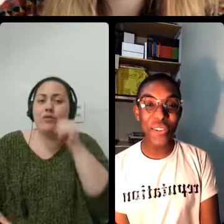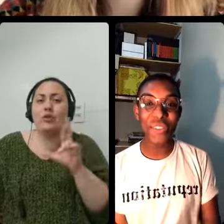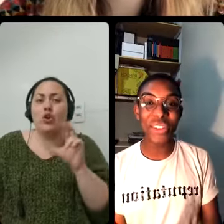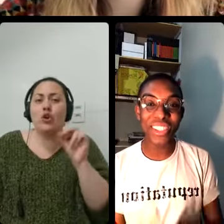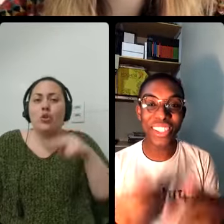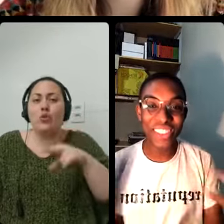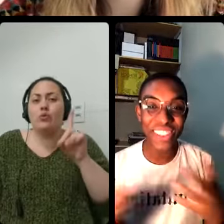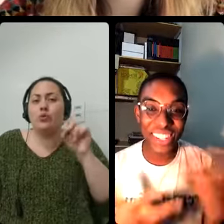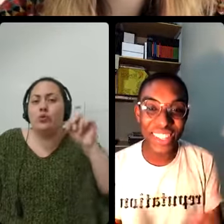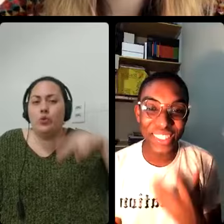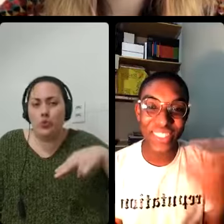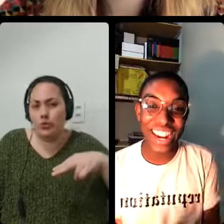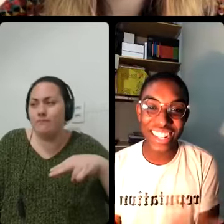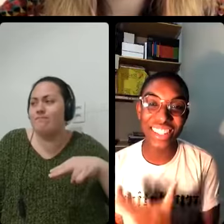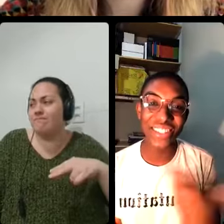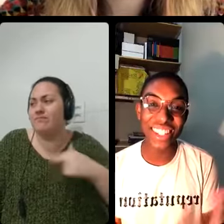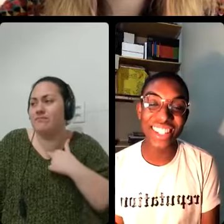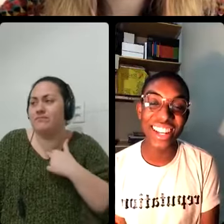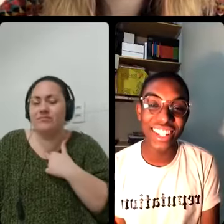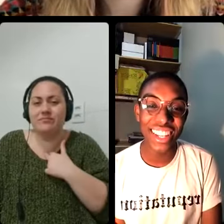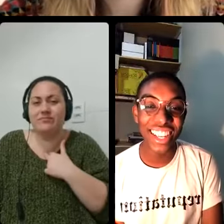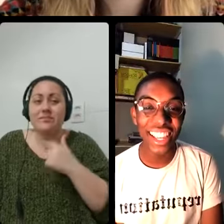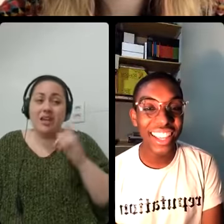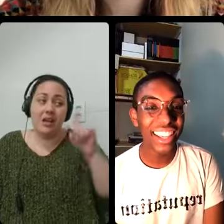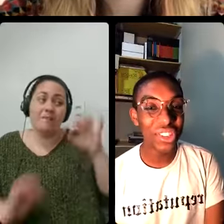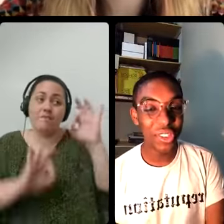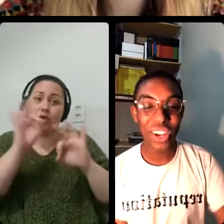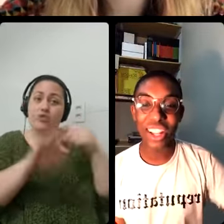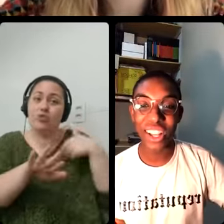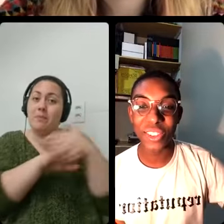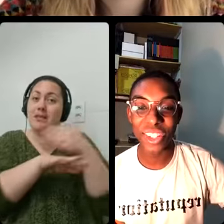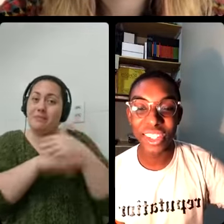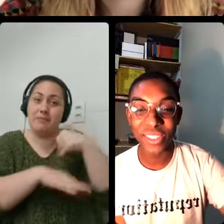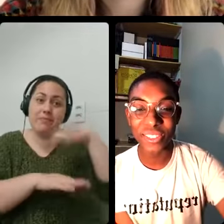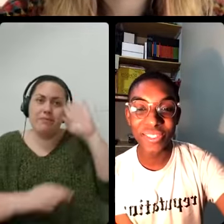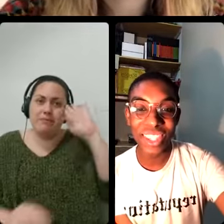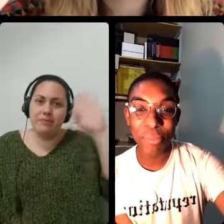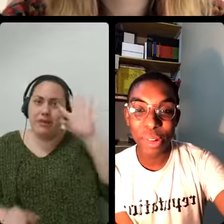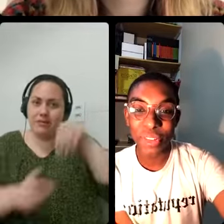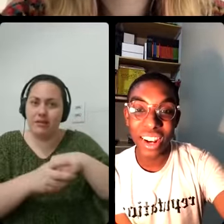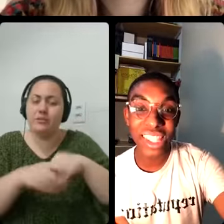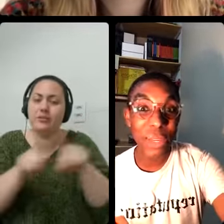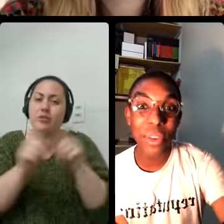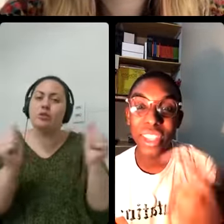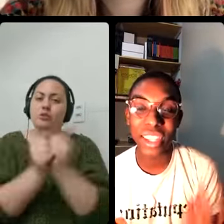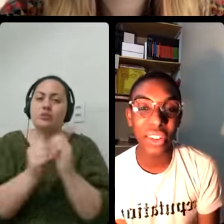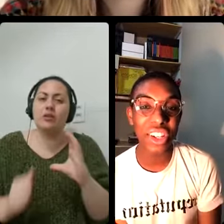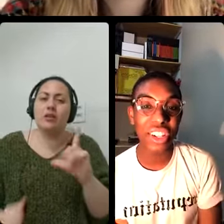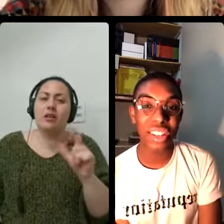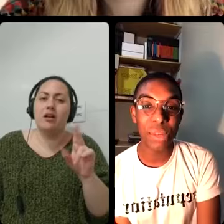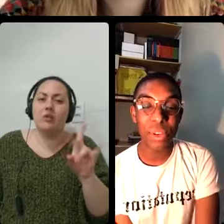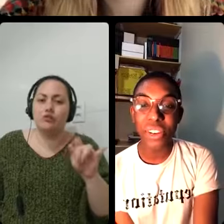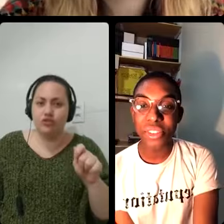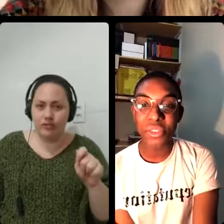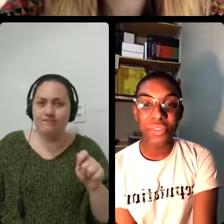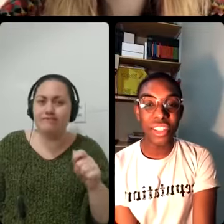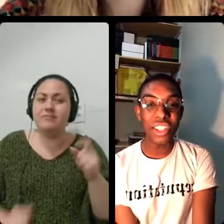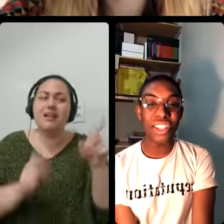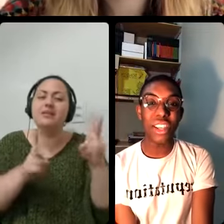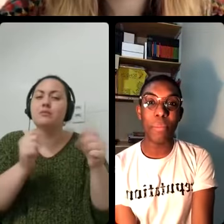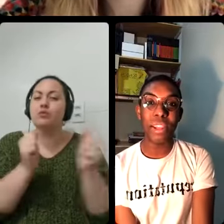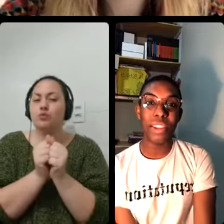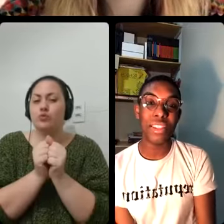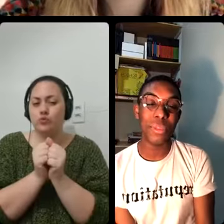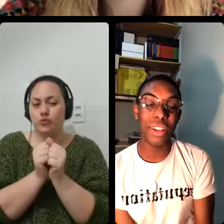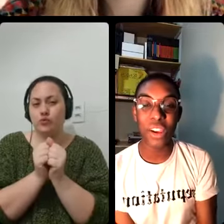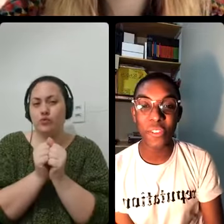tinha como. O projeto que eu mais faço parte da universidade, junto com a Cláudia. Então, que bom. Ela sempre tá aqui com a gente, ela sempre gosta de ouvir,